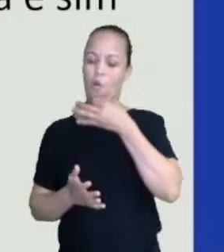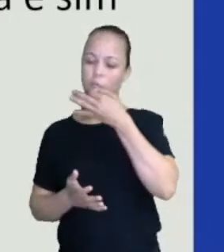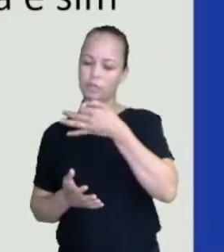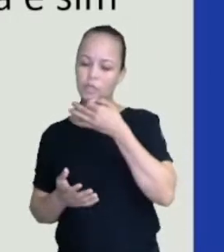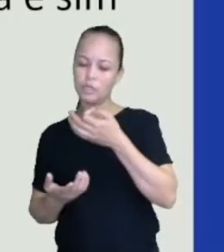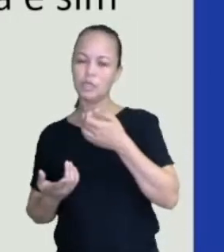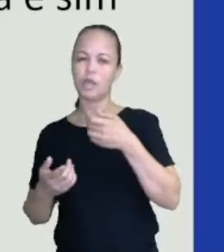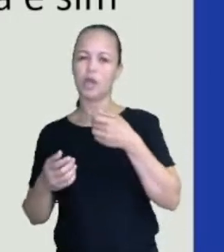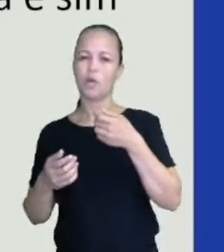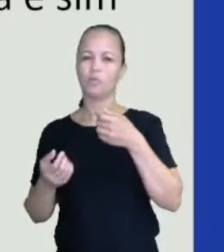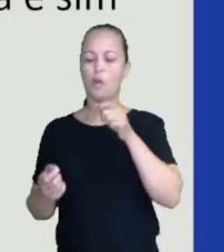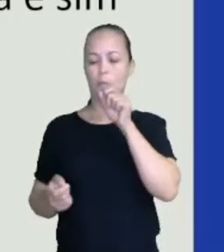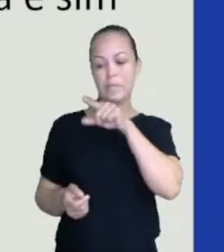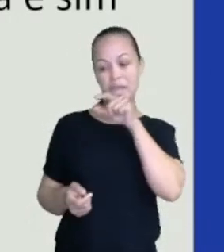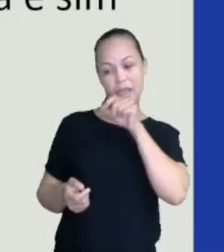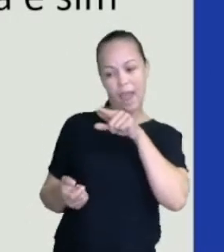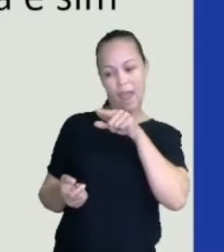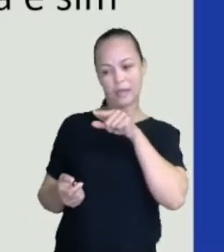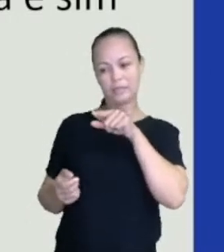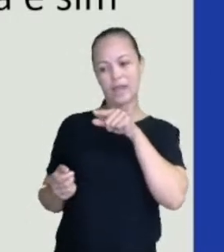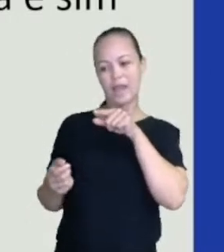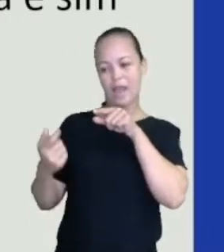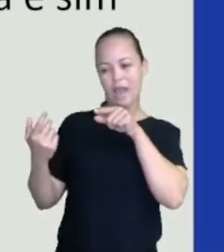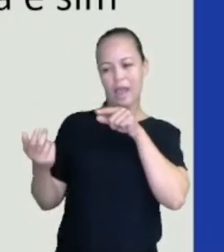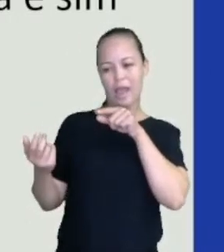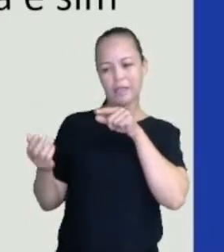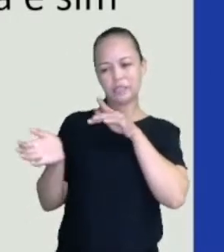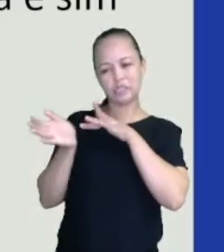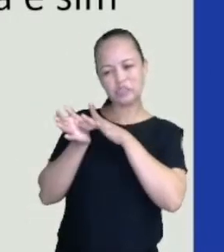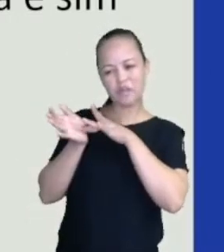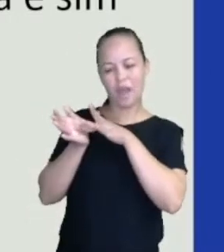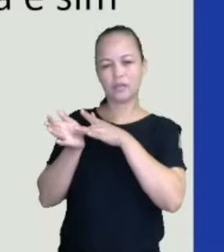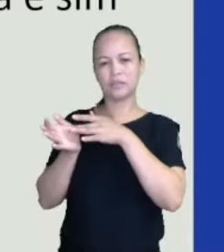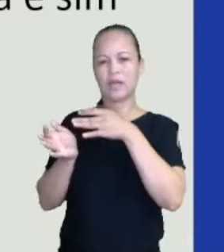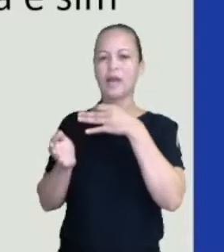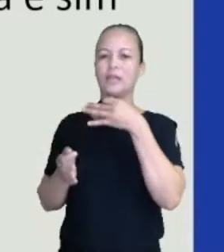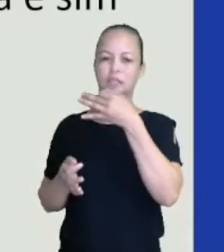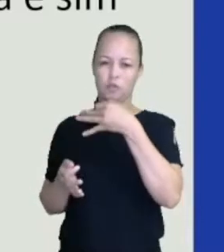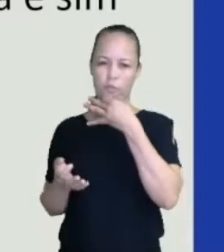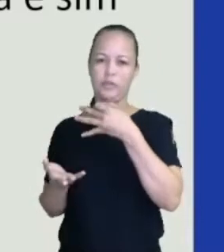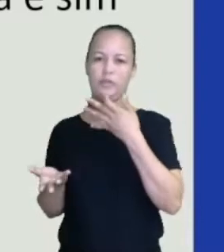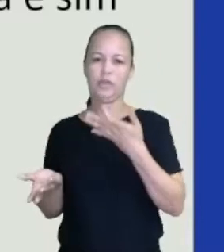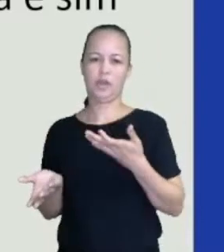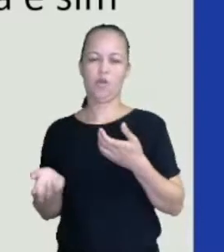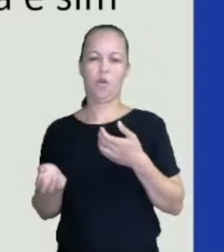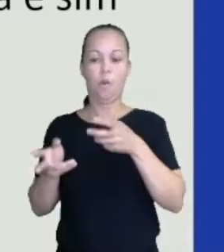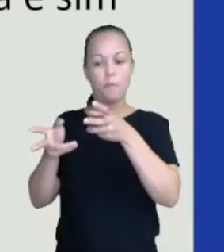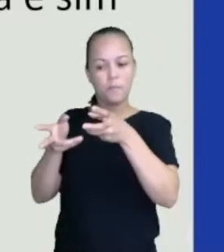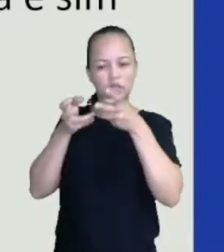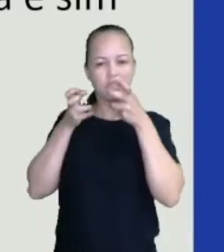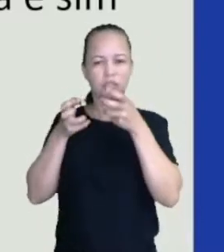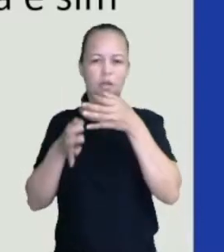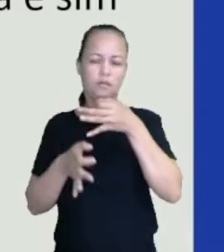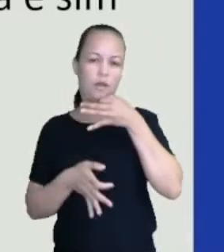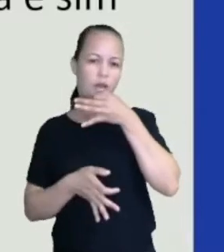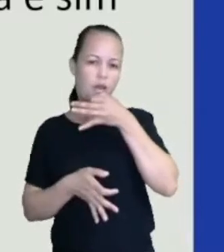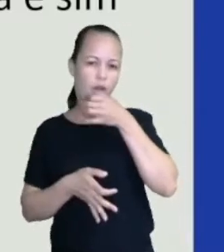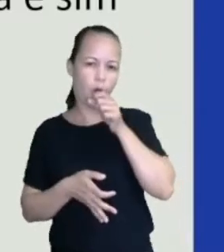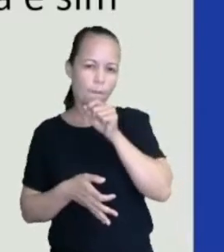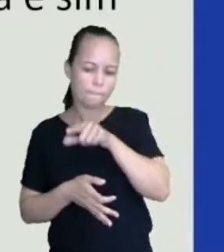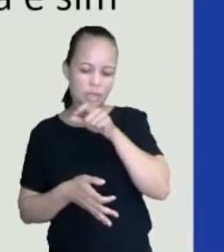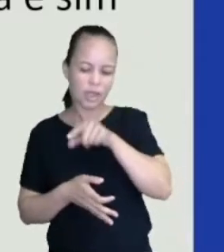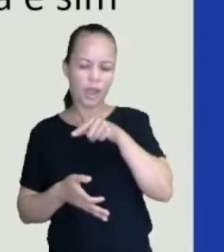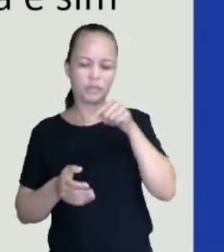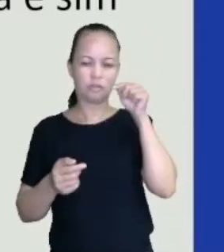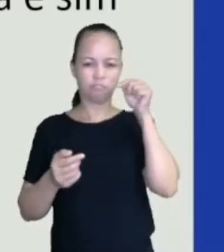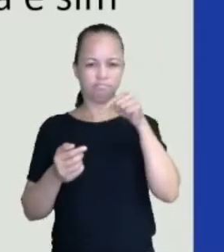Então a gente deve sempre prestar bem atenção nas piadas, porque é através dela que